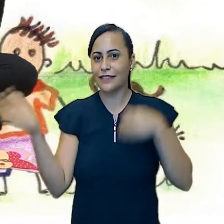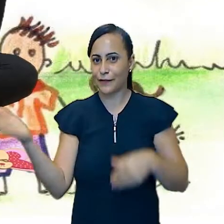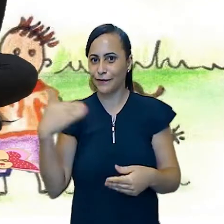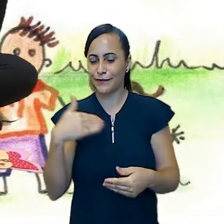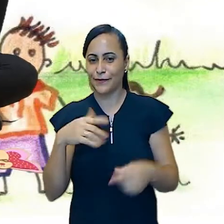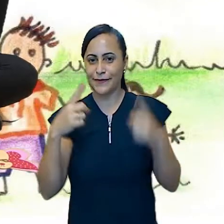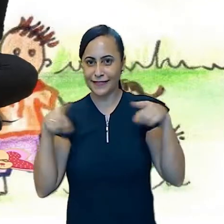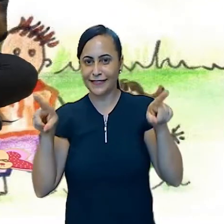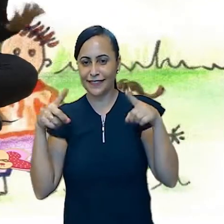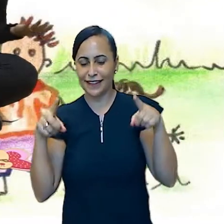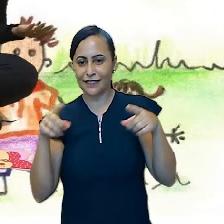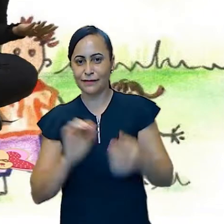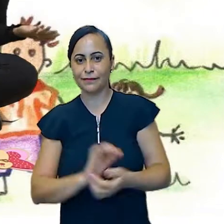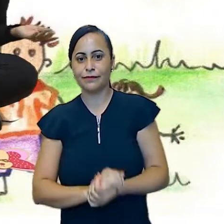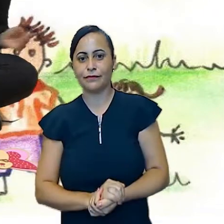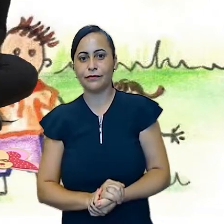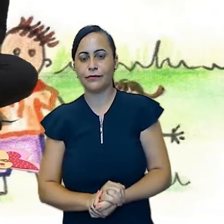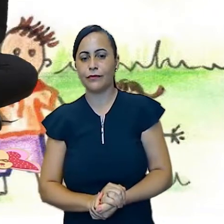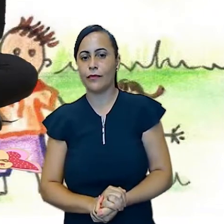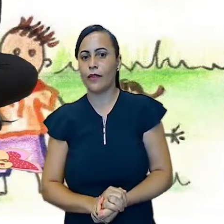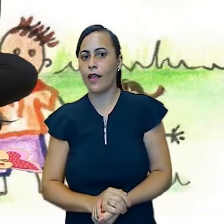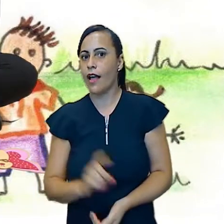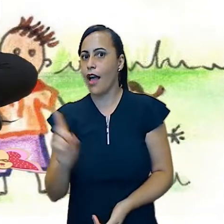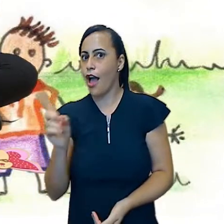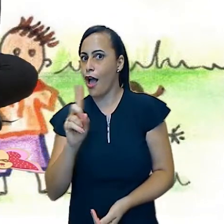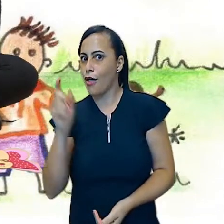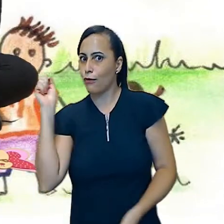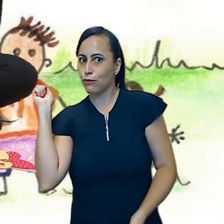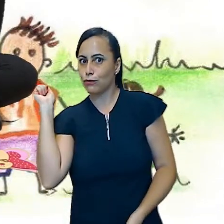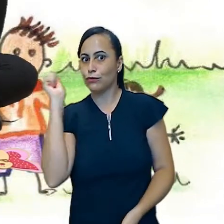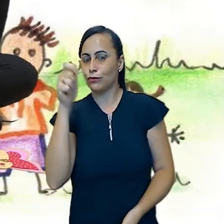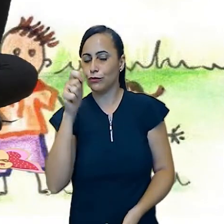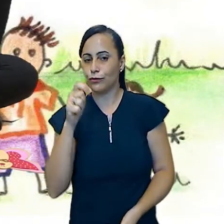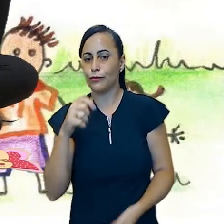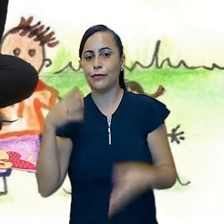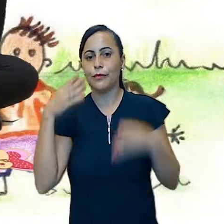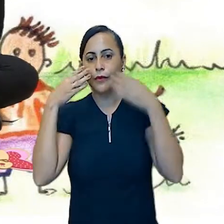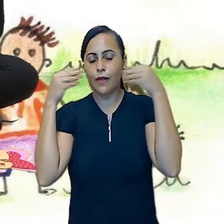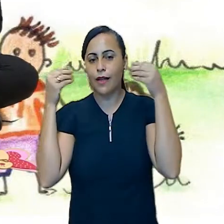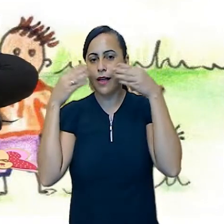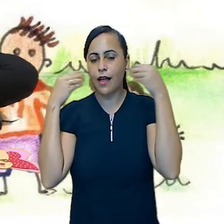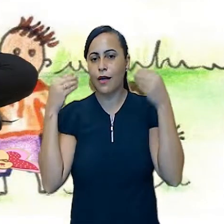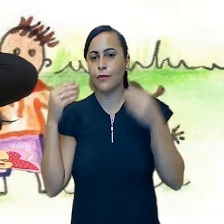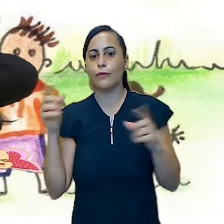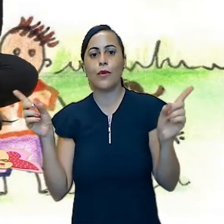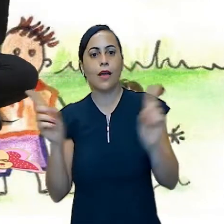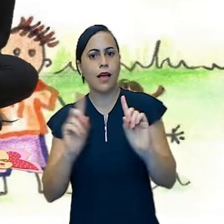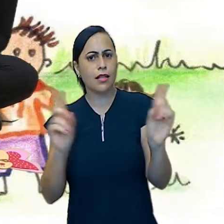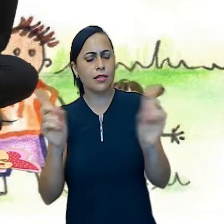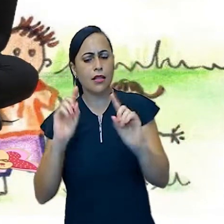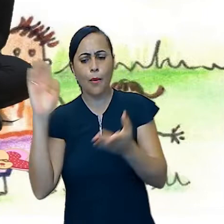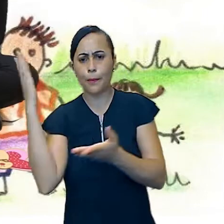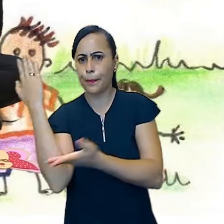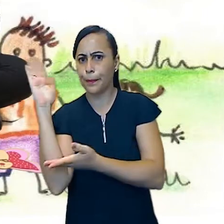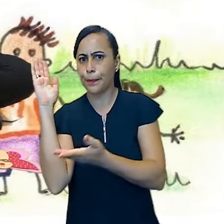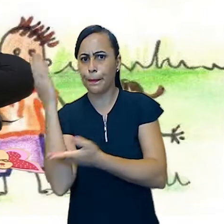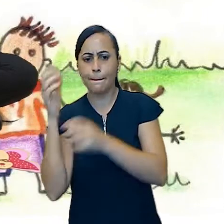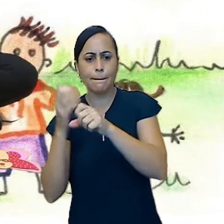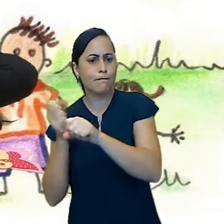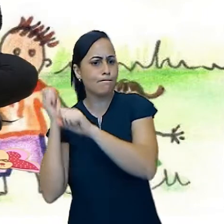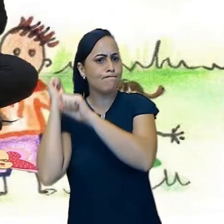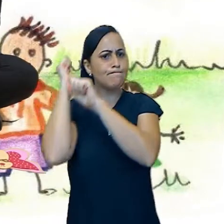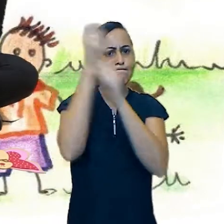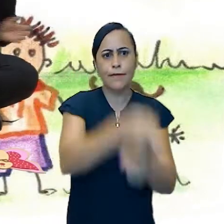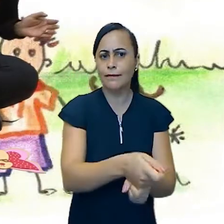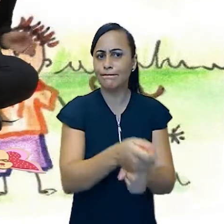junto com a gente? Não Vamos, atire o pau no pau no gato. gato. Vamos lá? Não Não atire atire o pau no